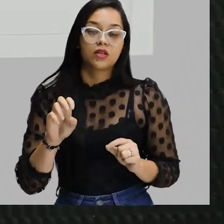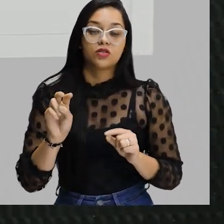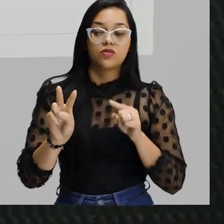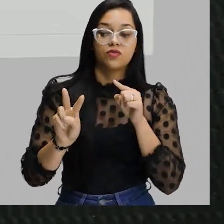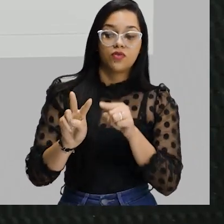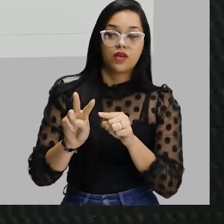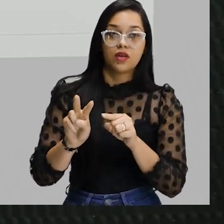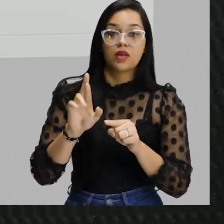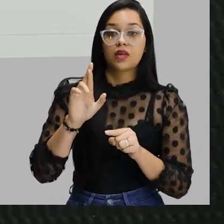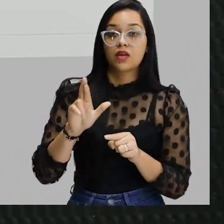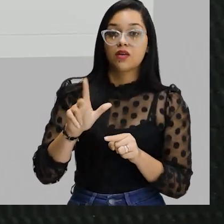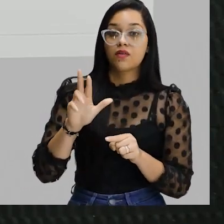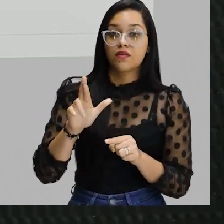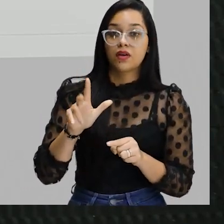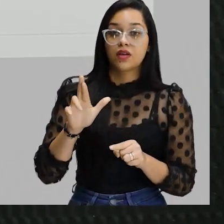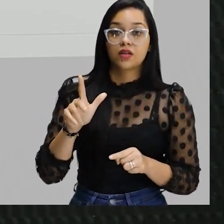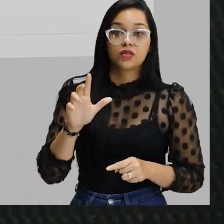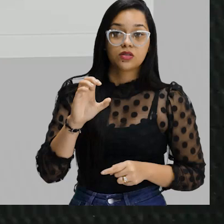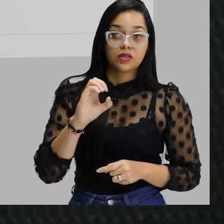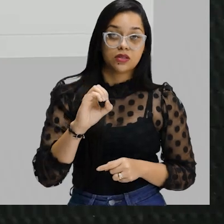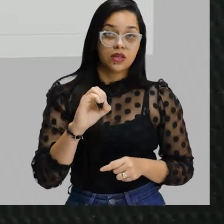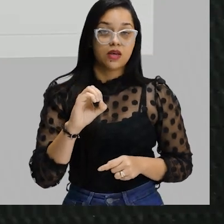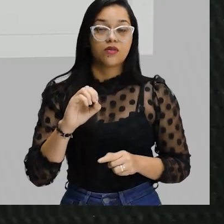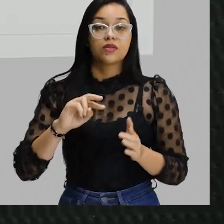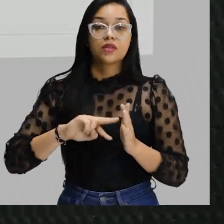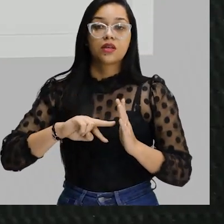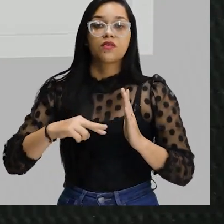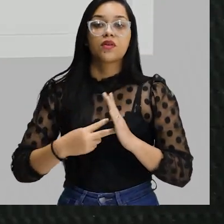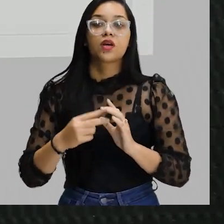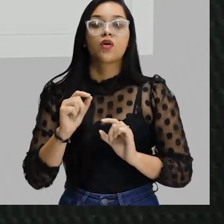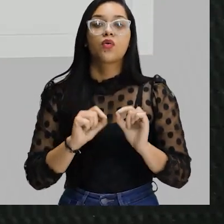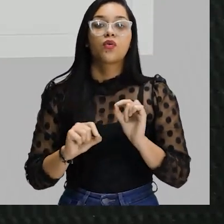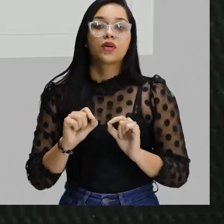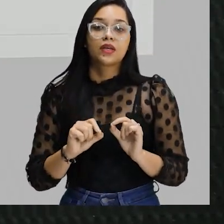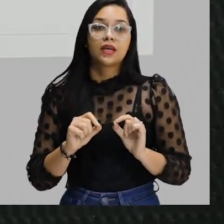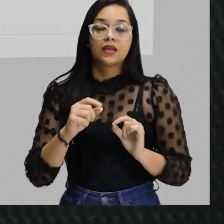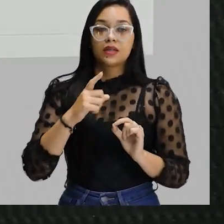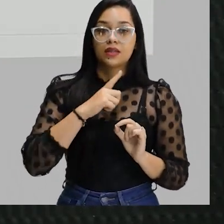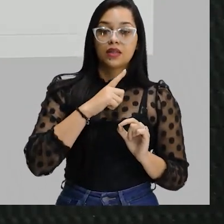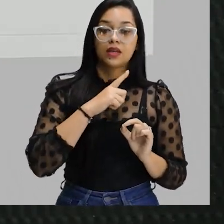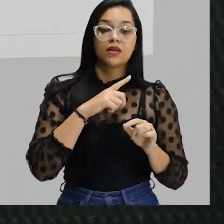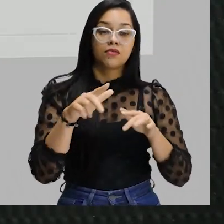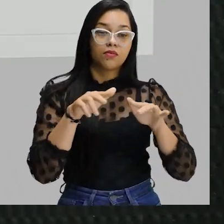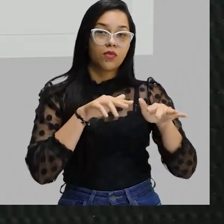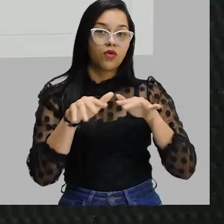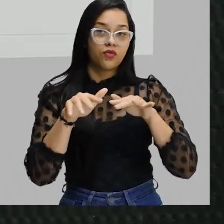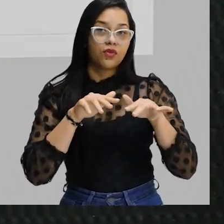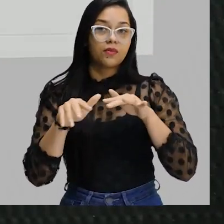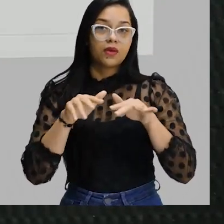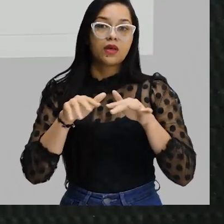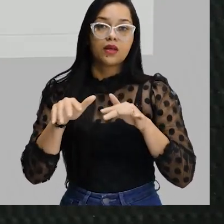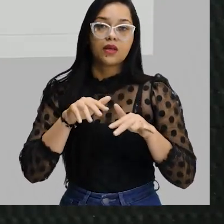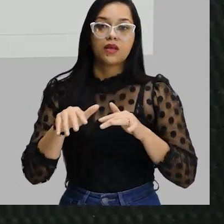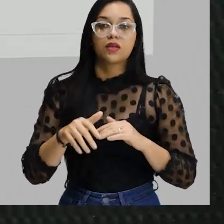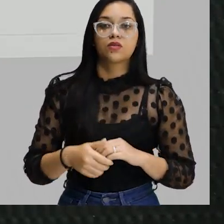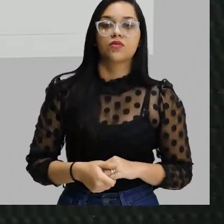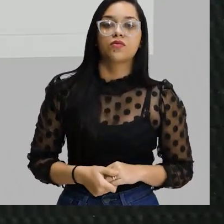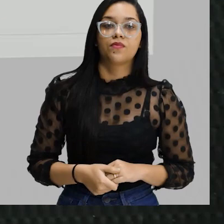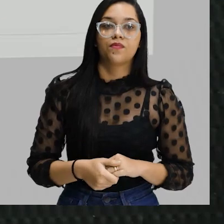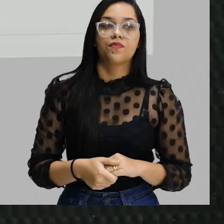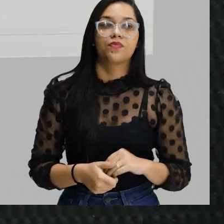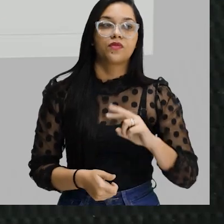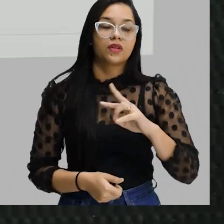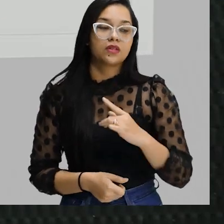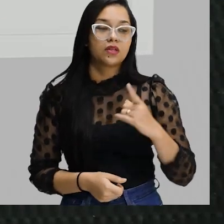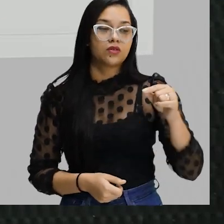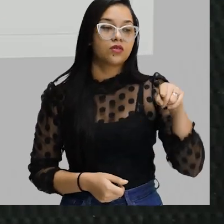é diferente de zero. Ou seja, ele vai entrar em movimento, ele vai, não é,